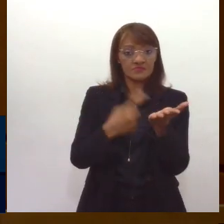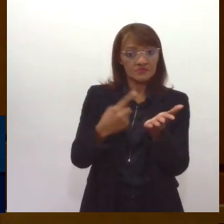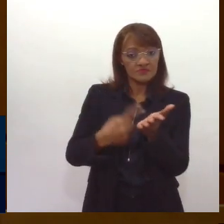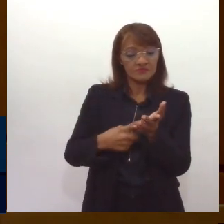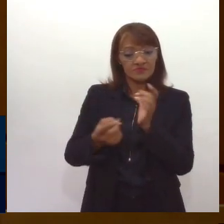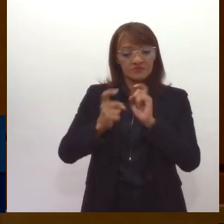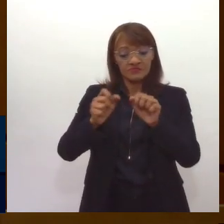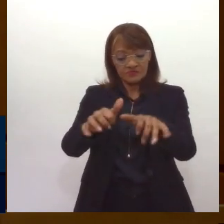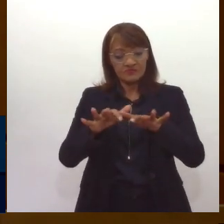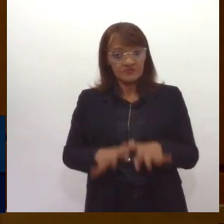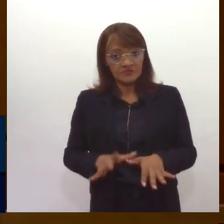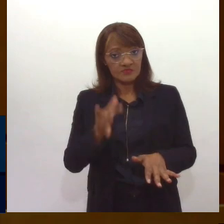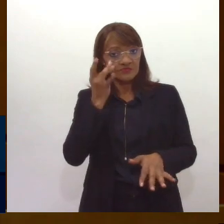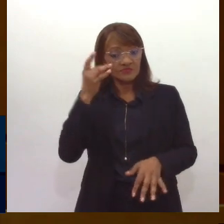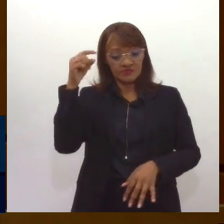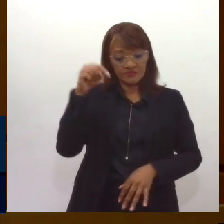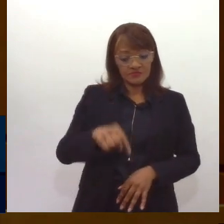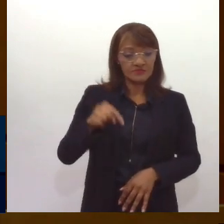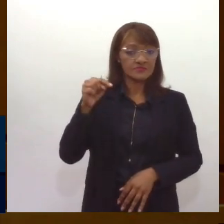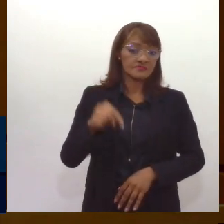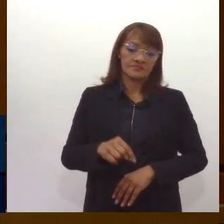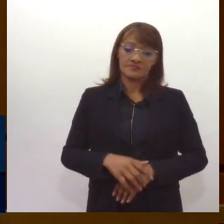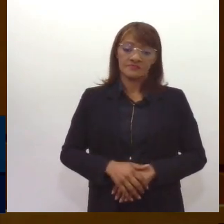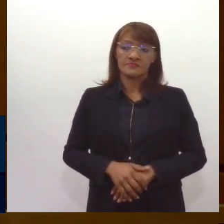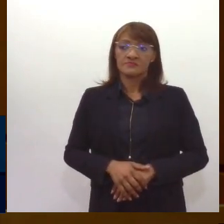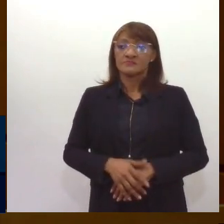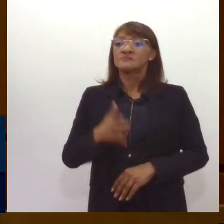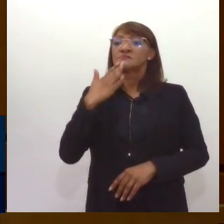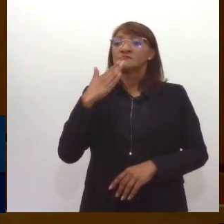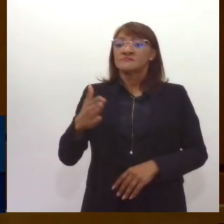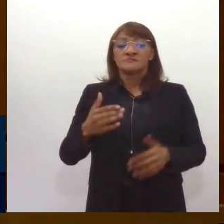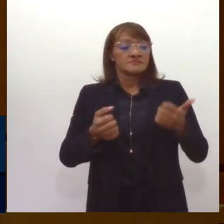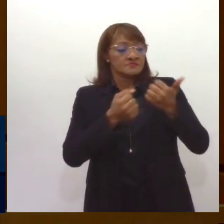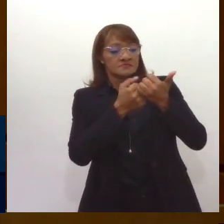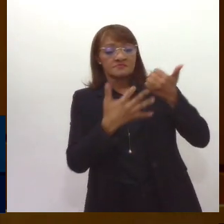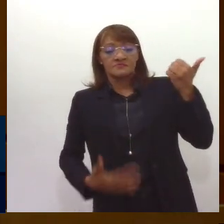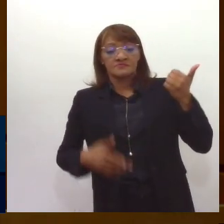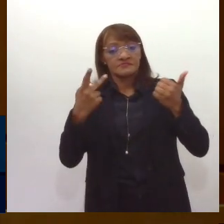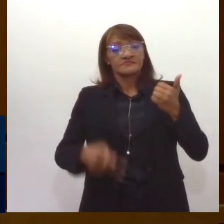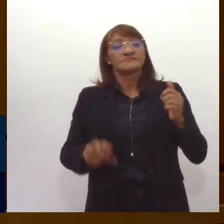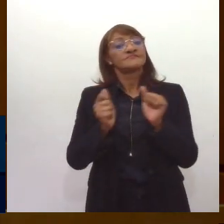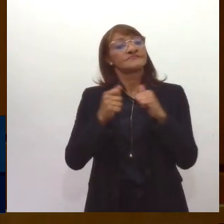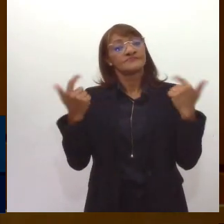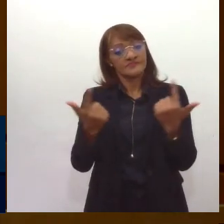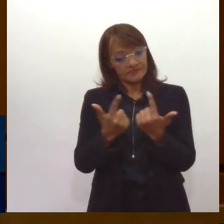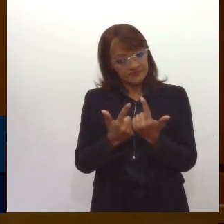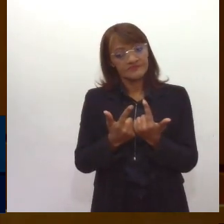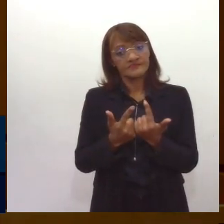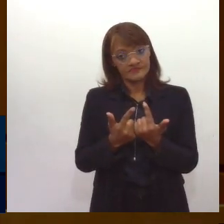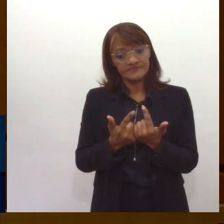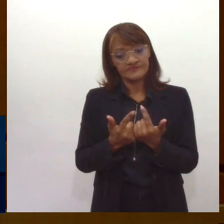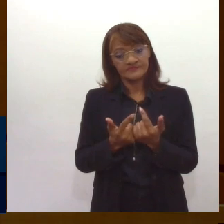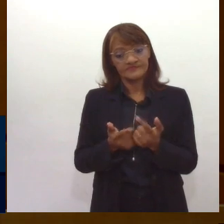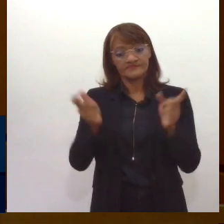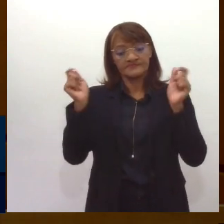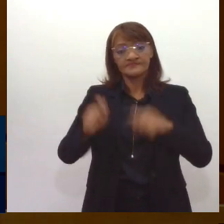eu aqui conclamo a mesa diretora desta casa, para que provoque e dê prosseguimento à realização